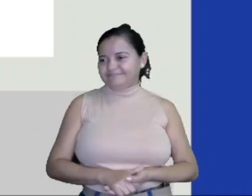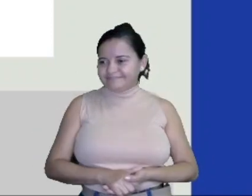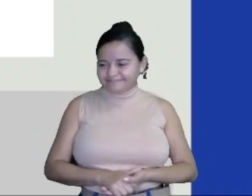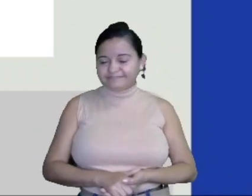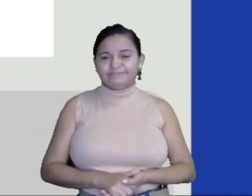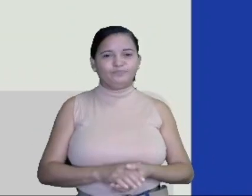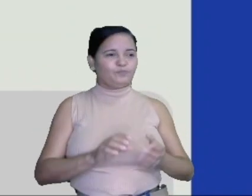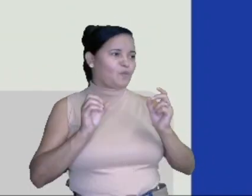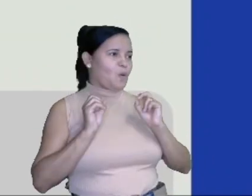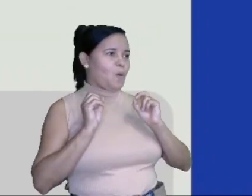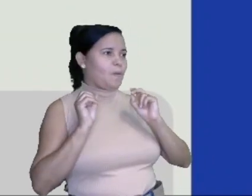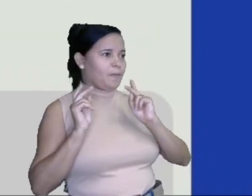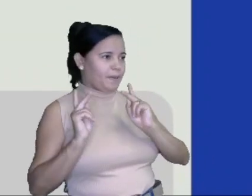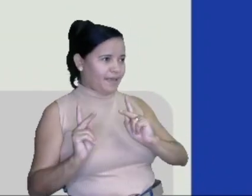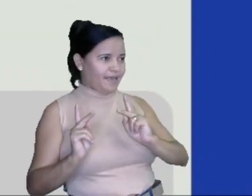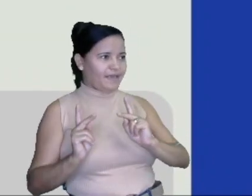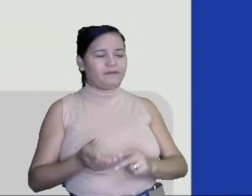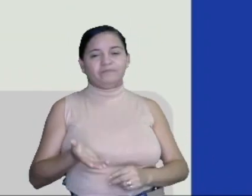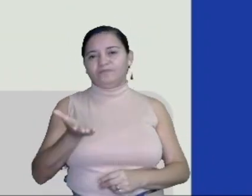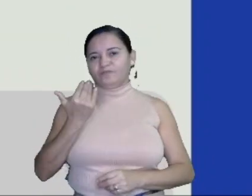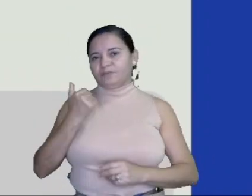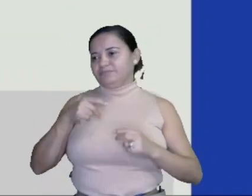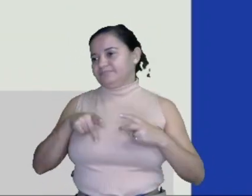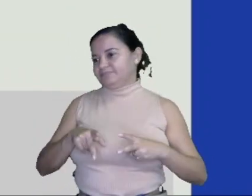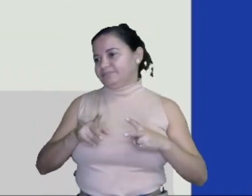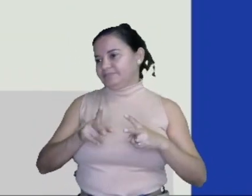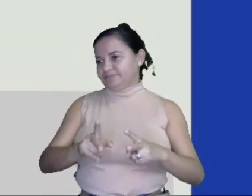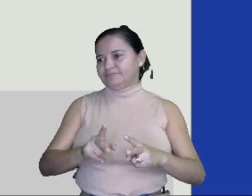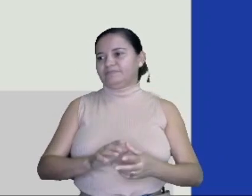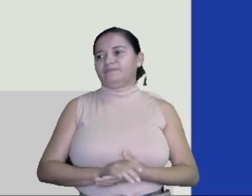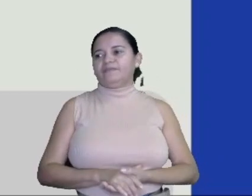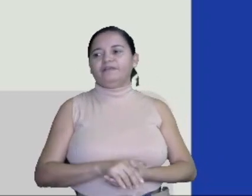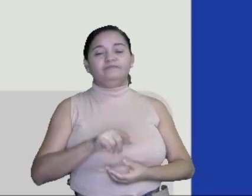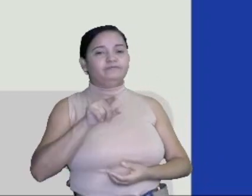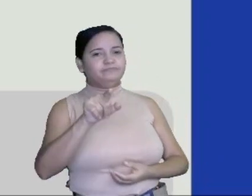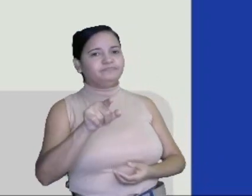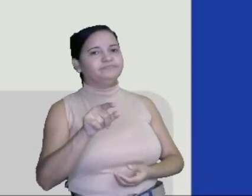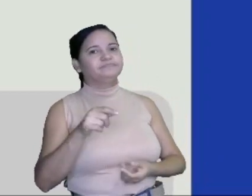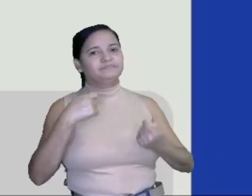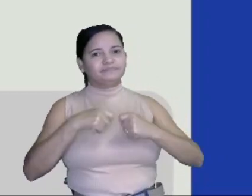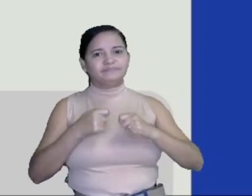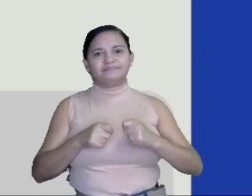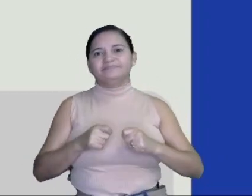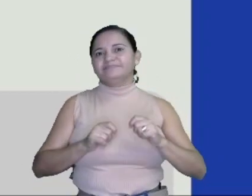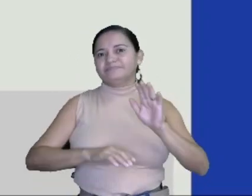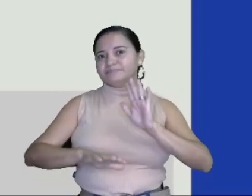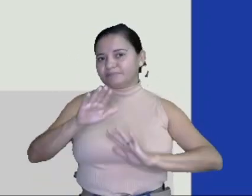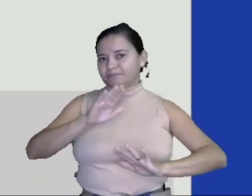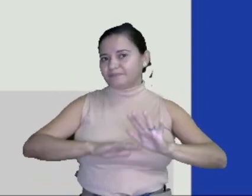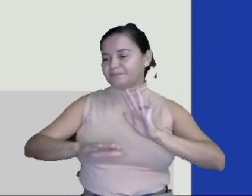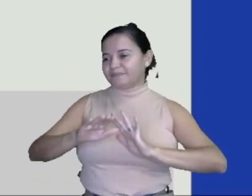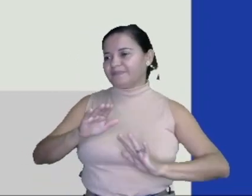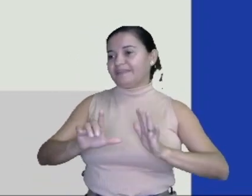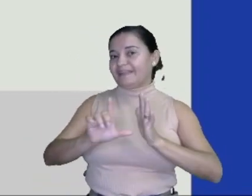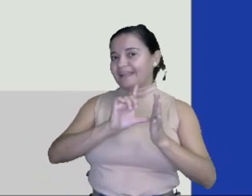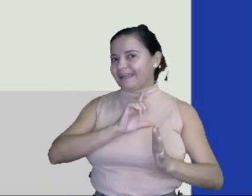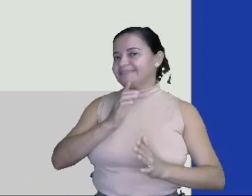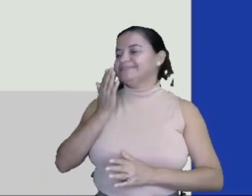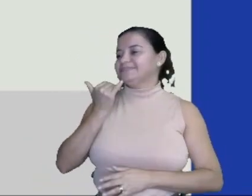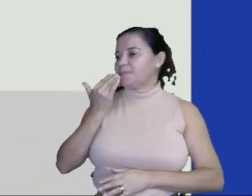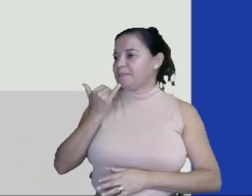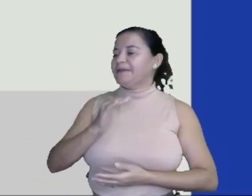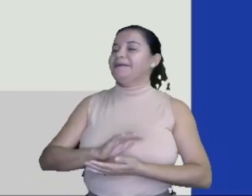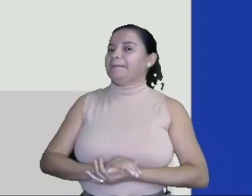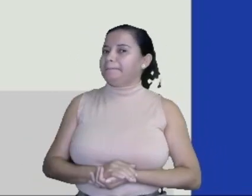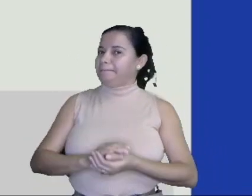reguladores. Ok, pessoal? Então, vamos continuar. Você deve ter cuidado com os alimentos antes de comer.